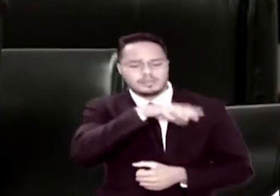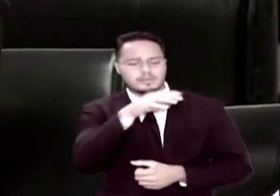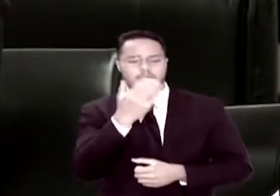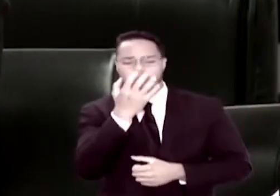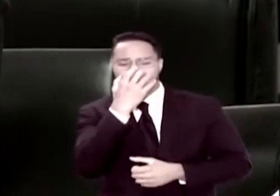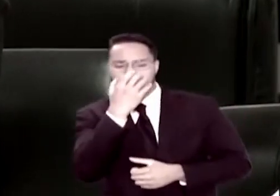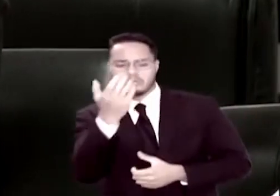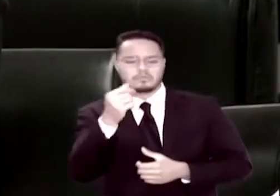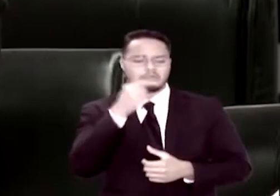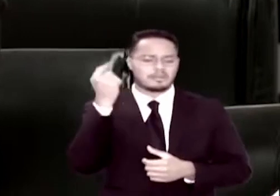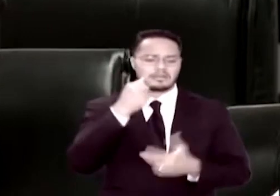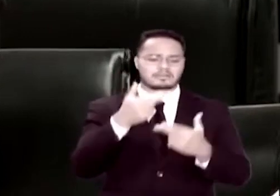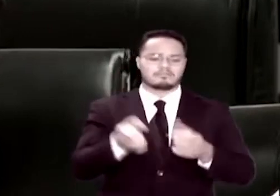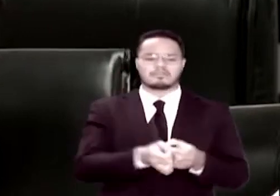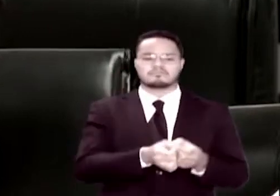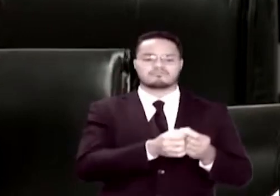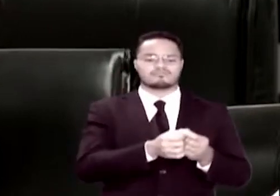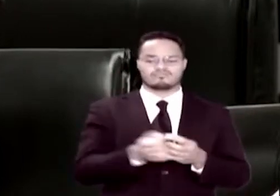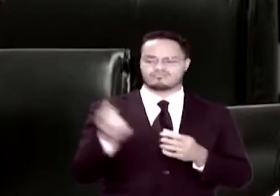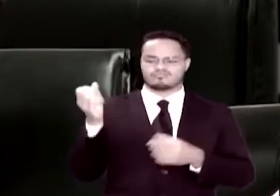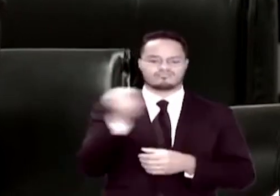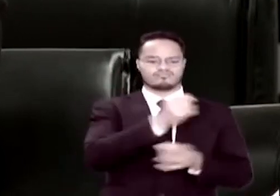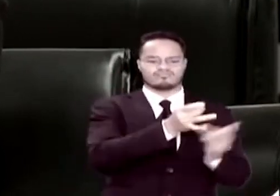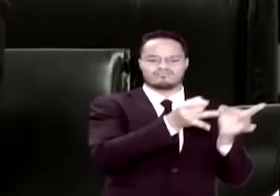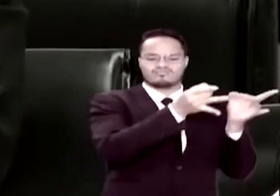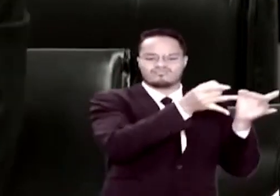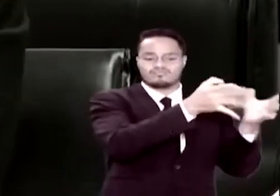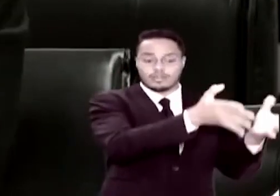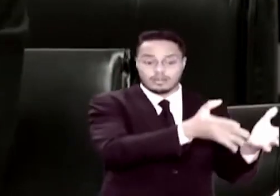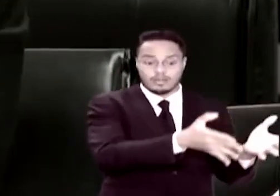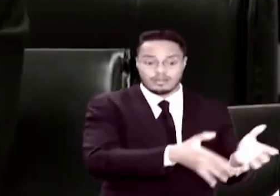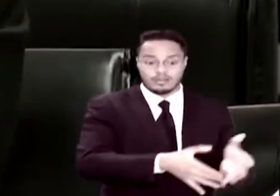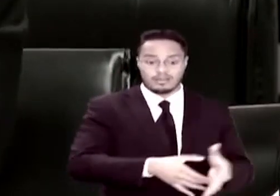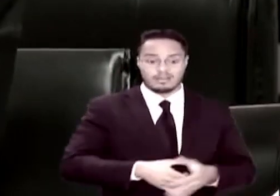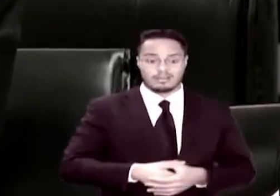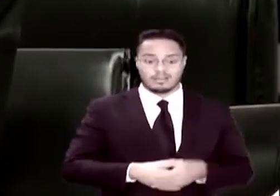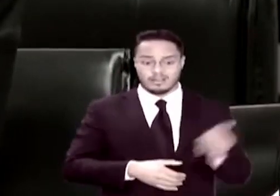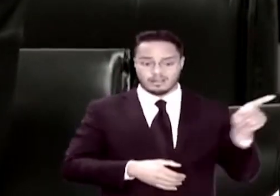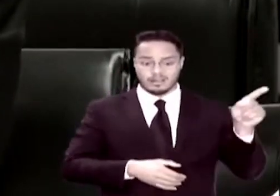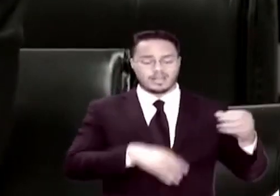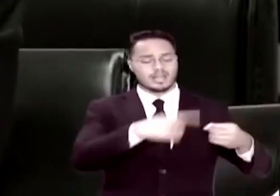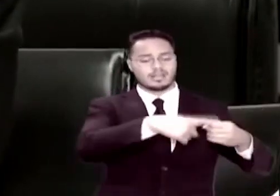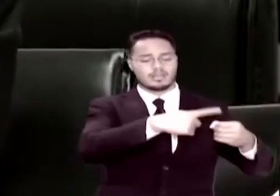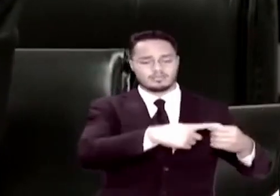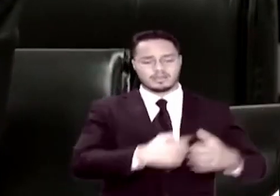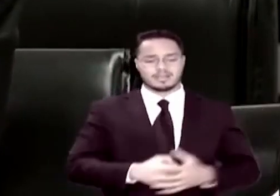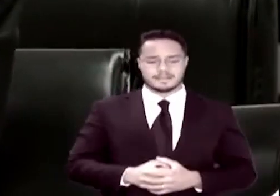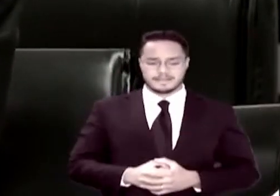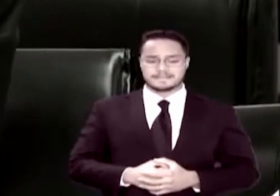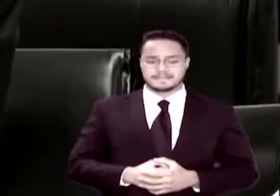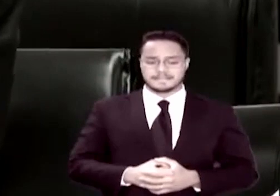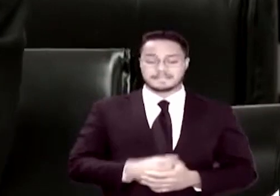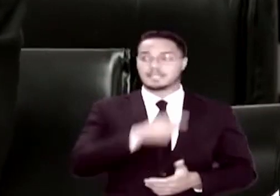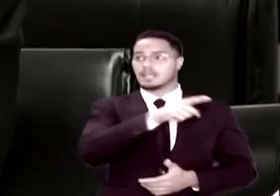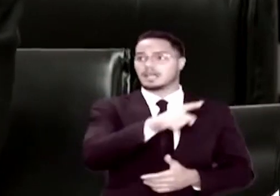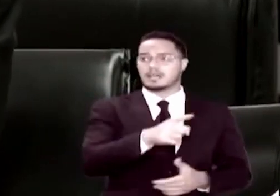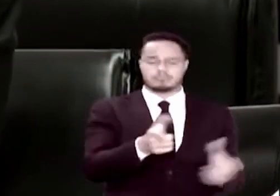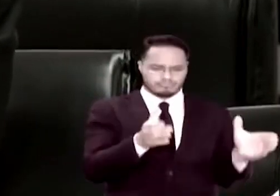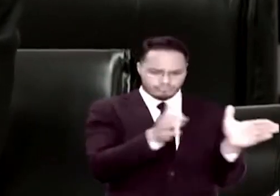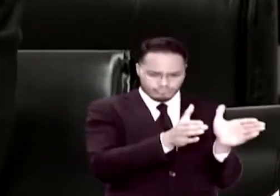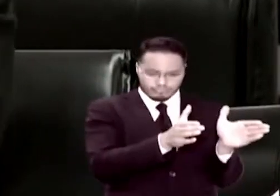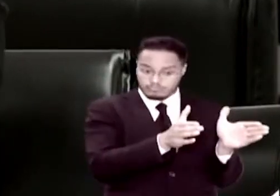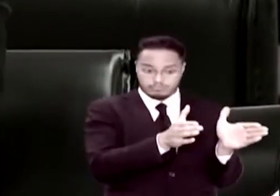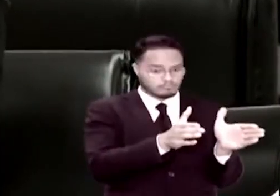Palmeiras e animais de grande porte que deixam soltos lá também que estão a Bea de alcançar de de de